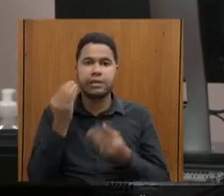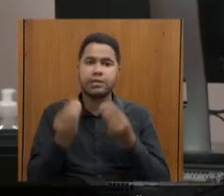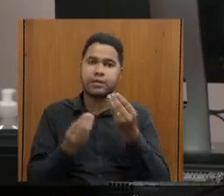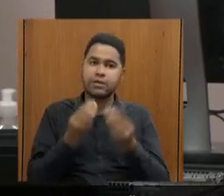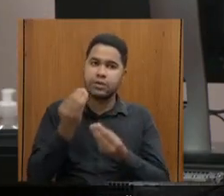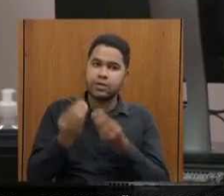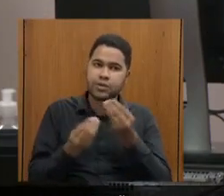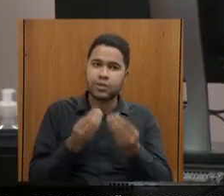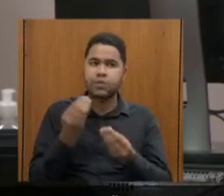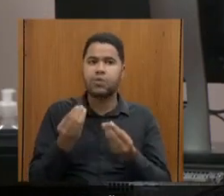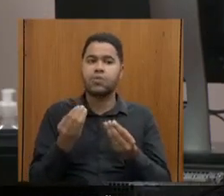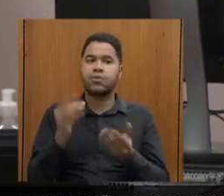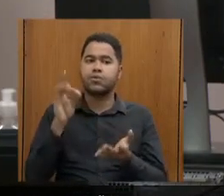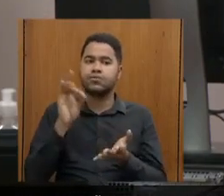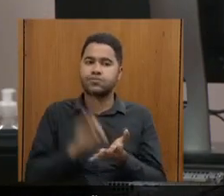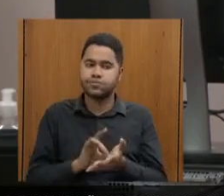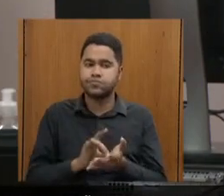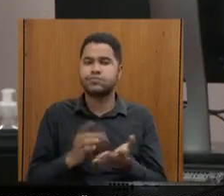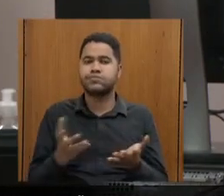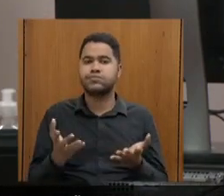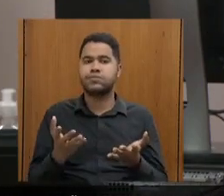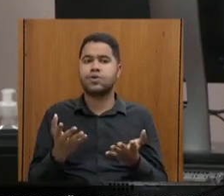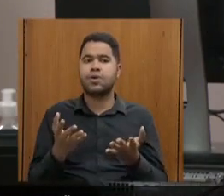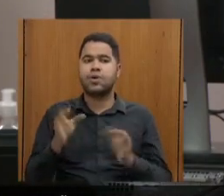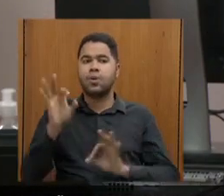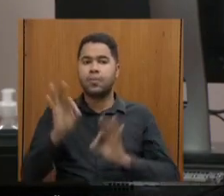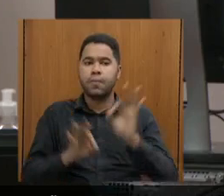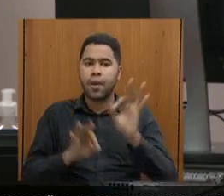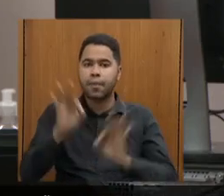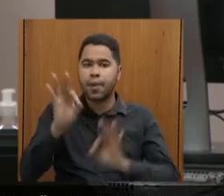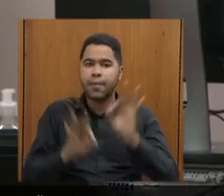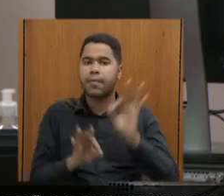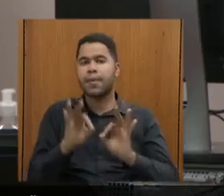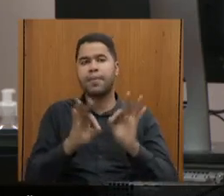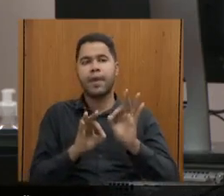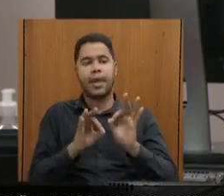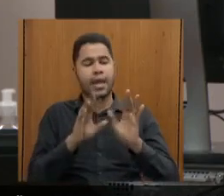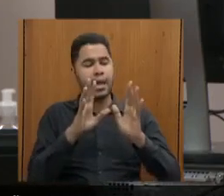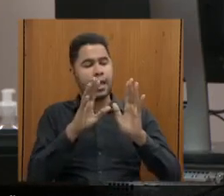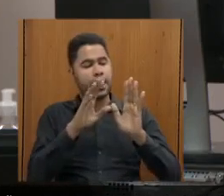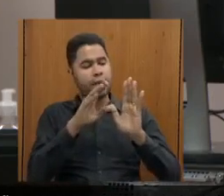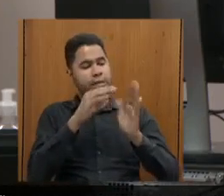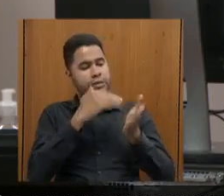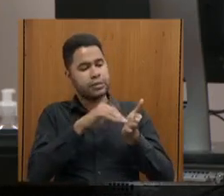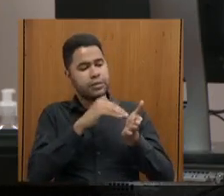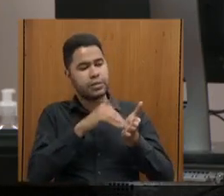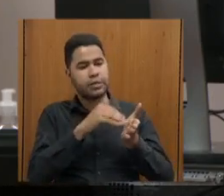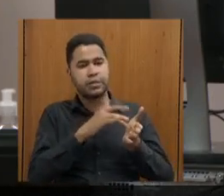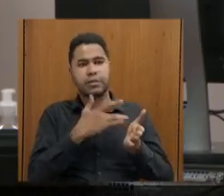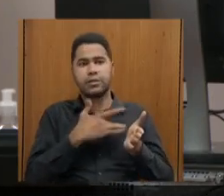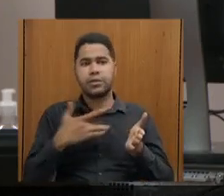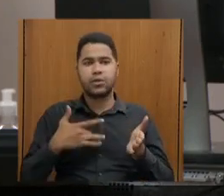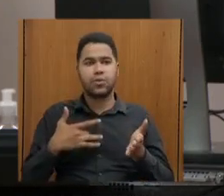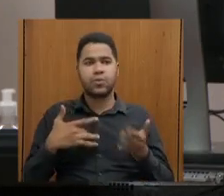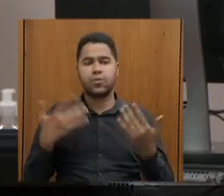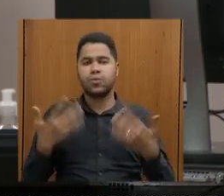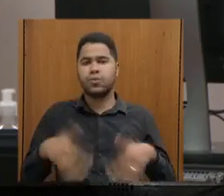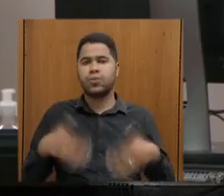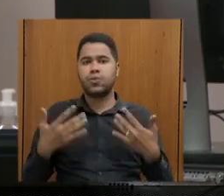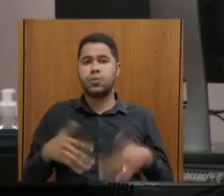de colocar que realmente com mexer com o equipamento da Secretaria de Saúde é uma sou e